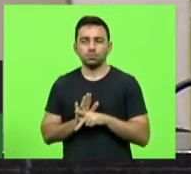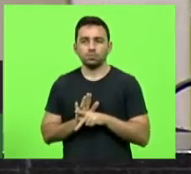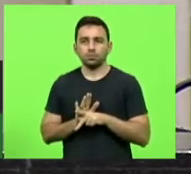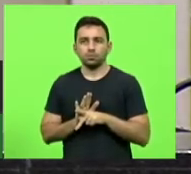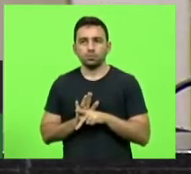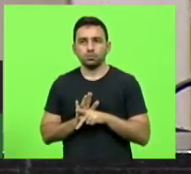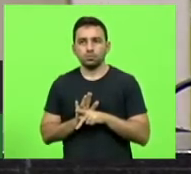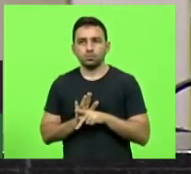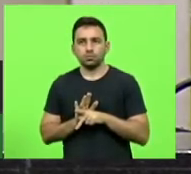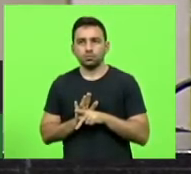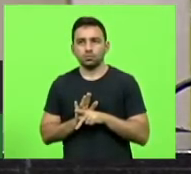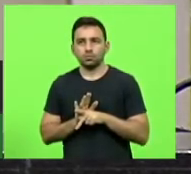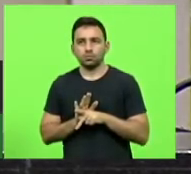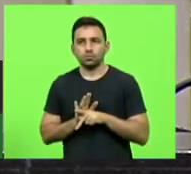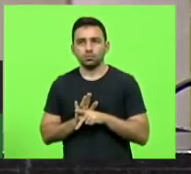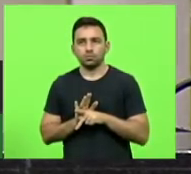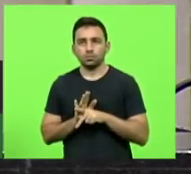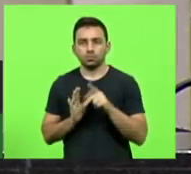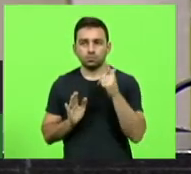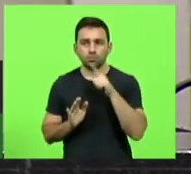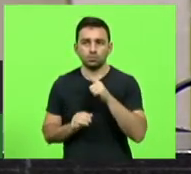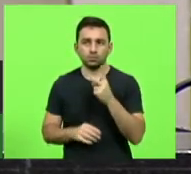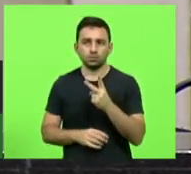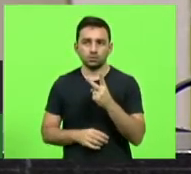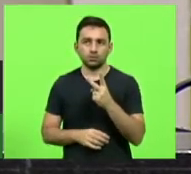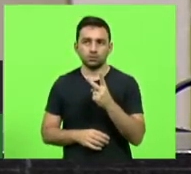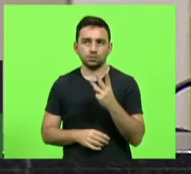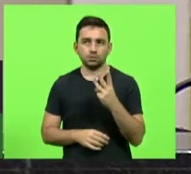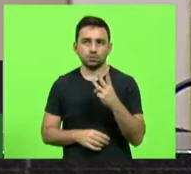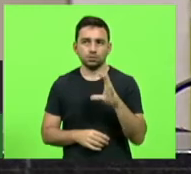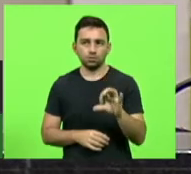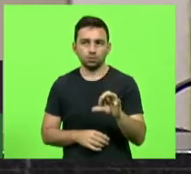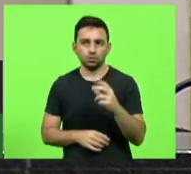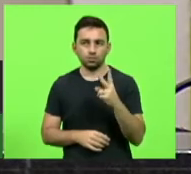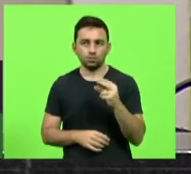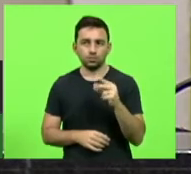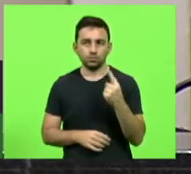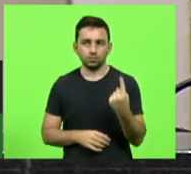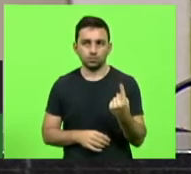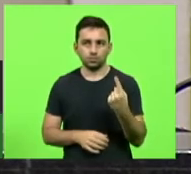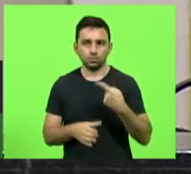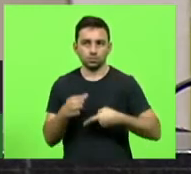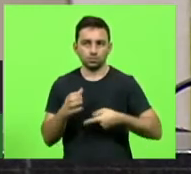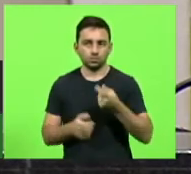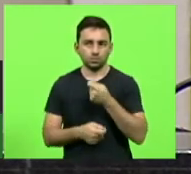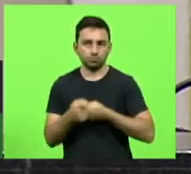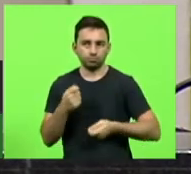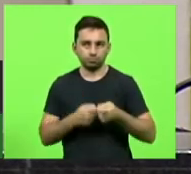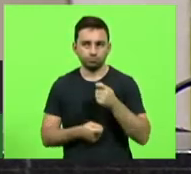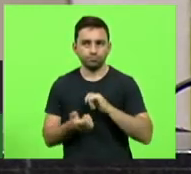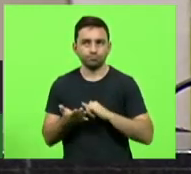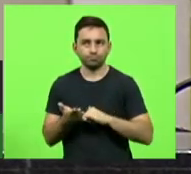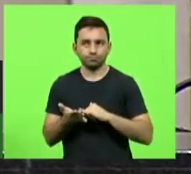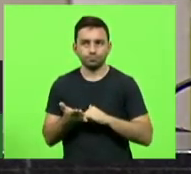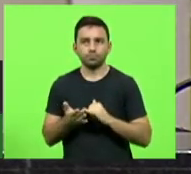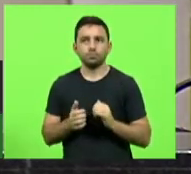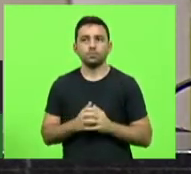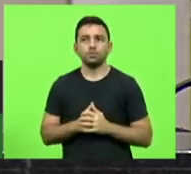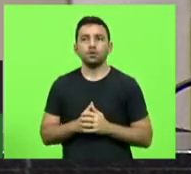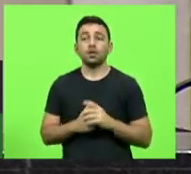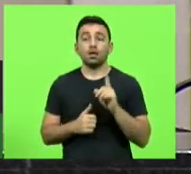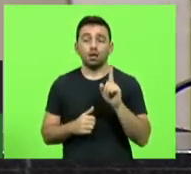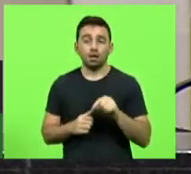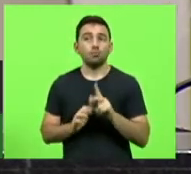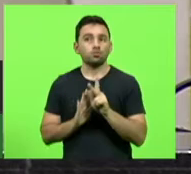em número 239 de 2021, autor Comissão de Finanças e Tributação. É um projeto